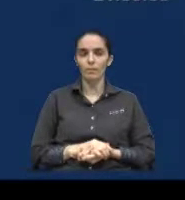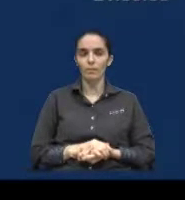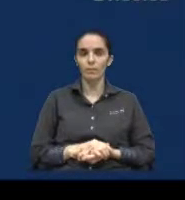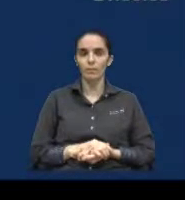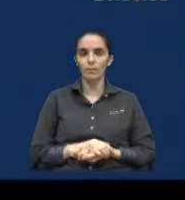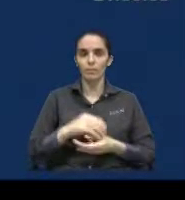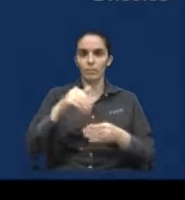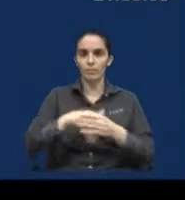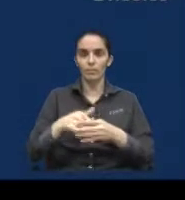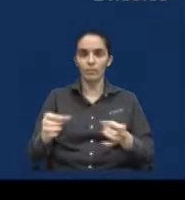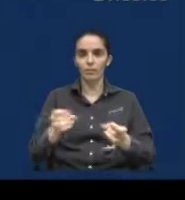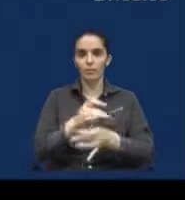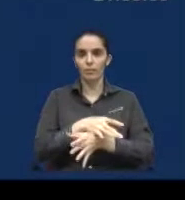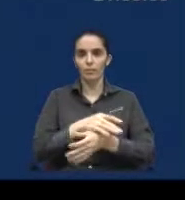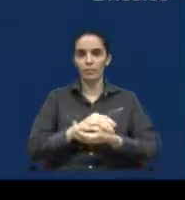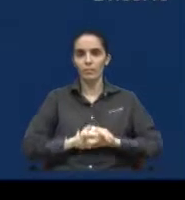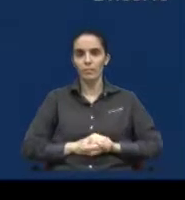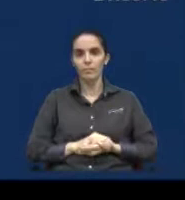Está encerrada a votação.